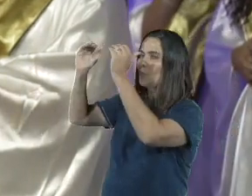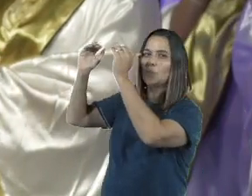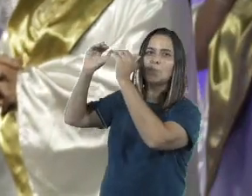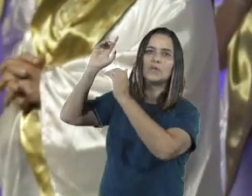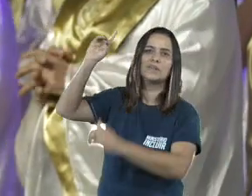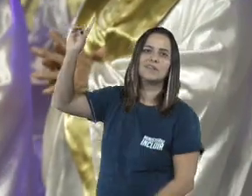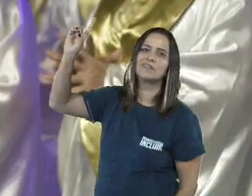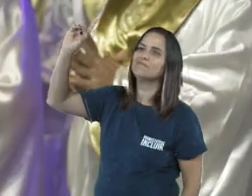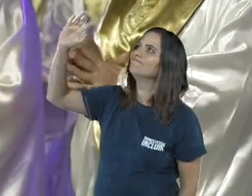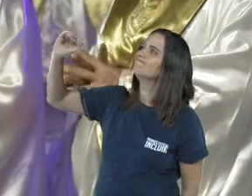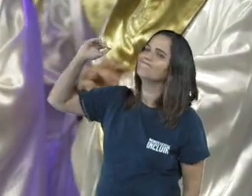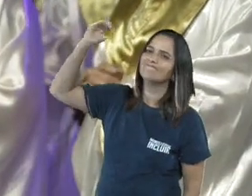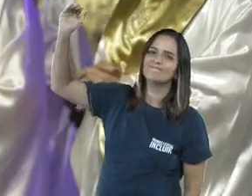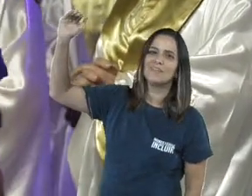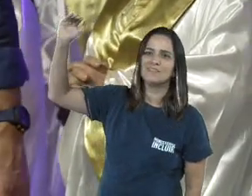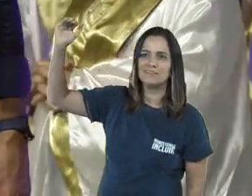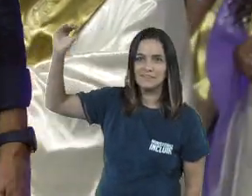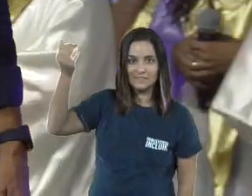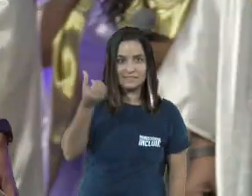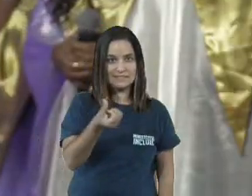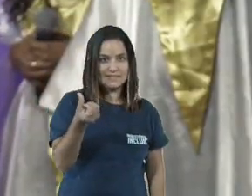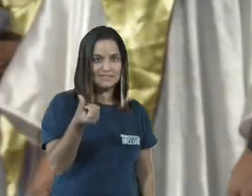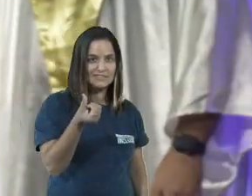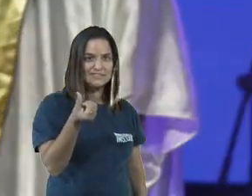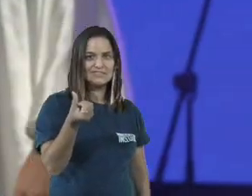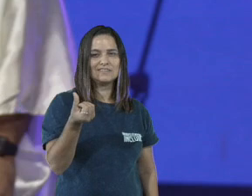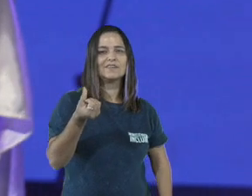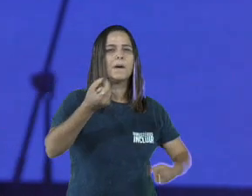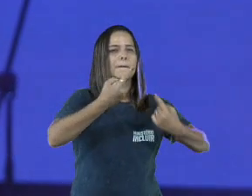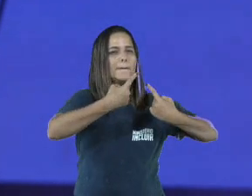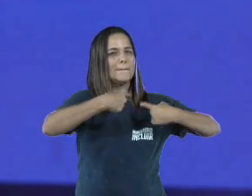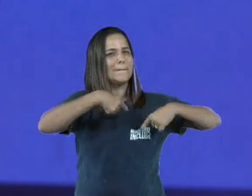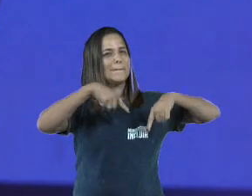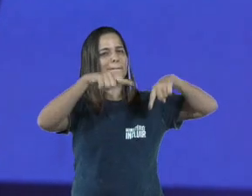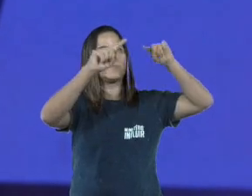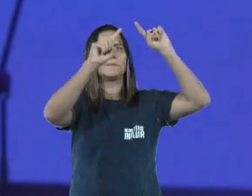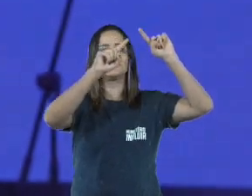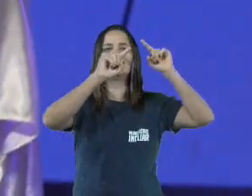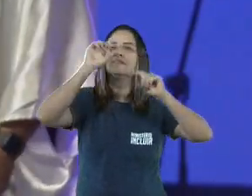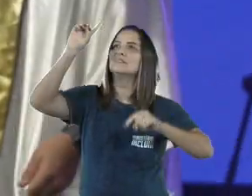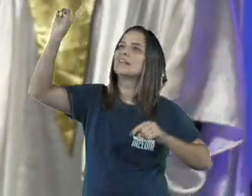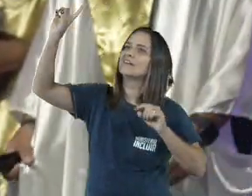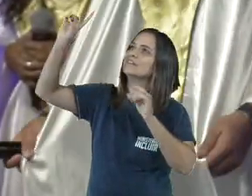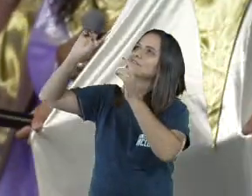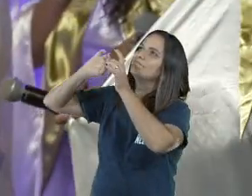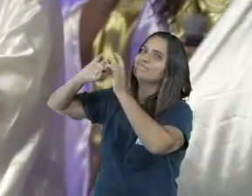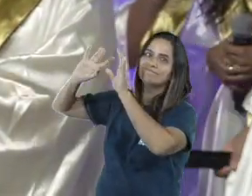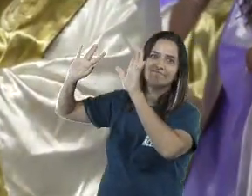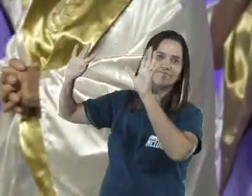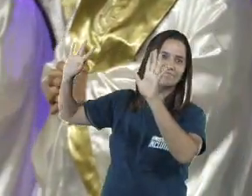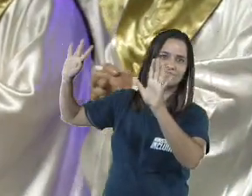prosperidade o tanto que Deus quiser dá para devolver a ele